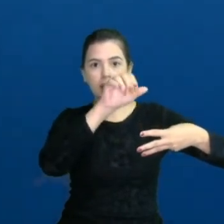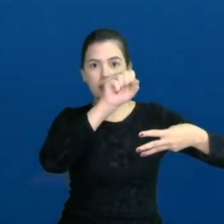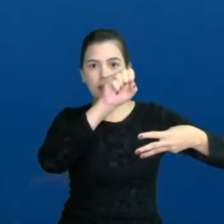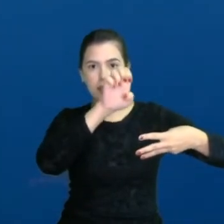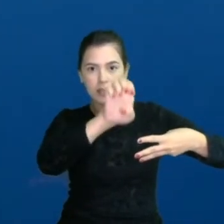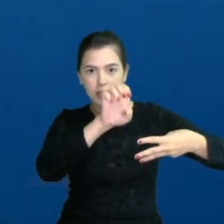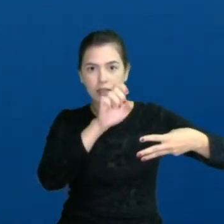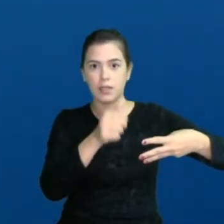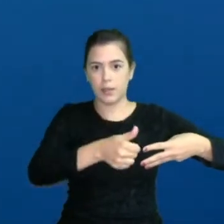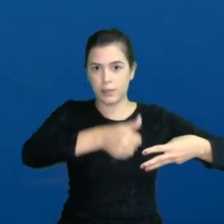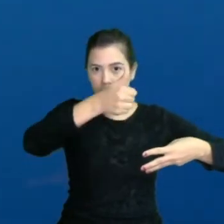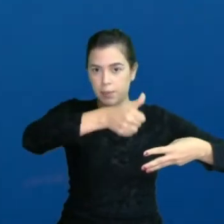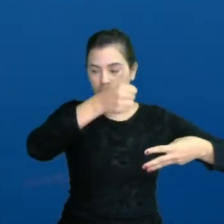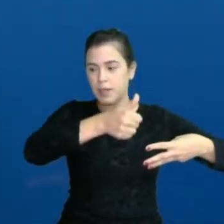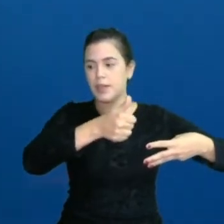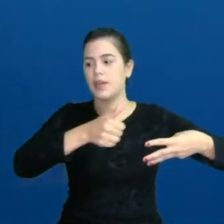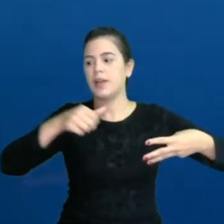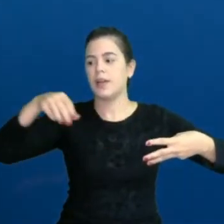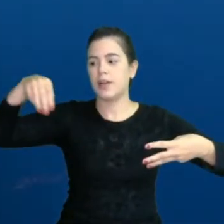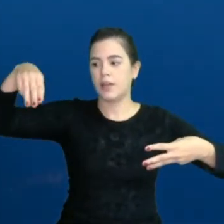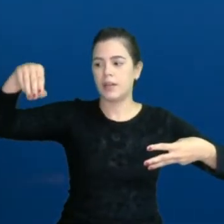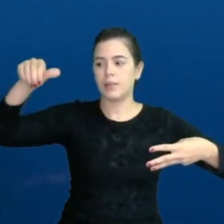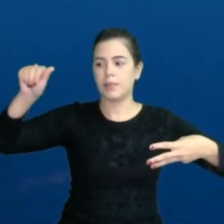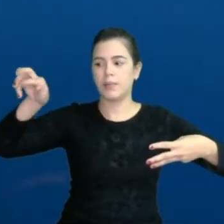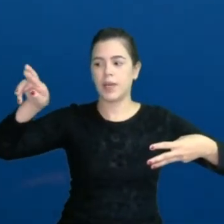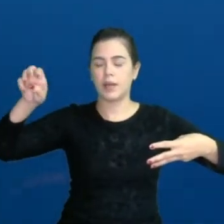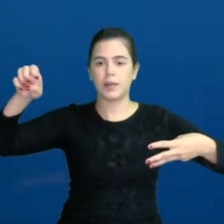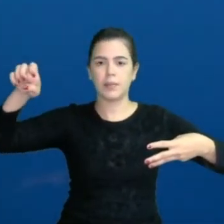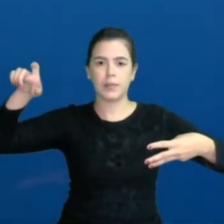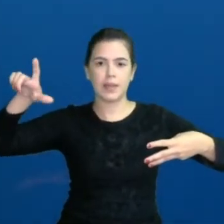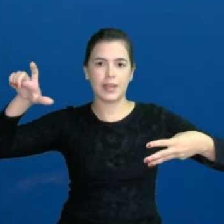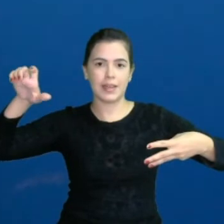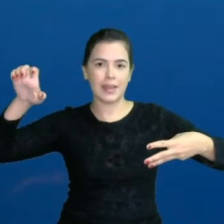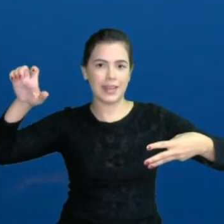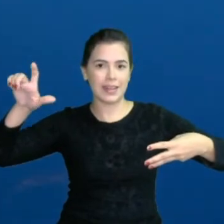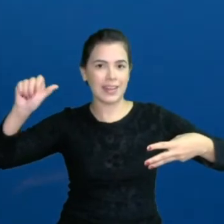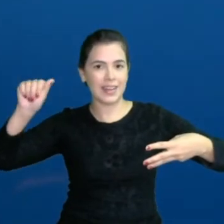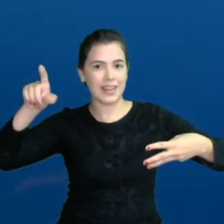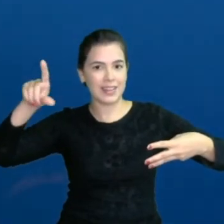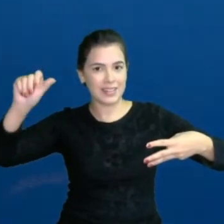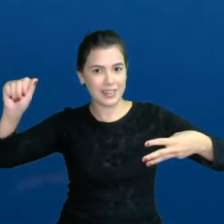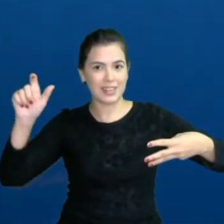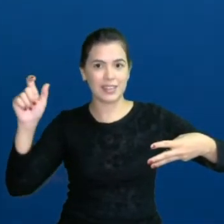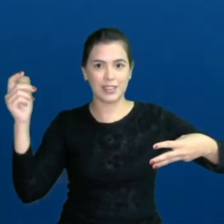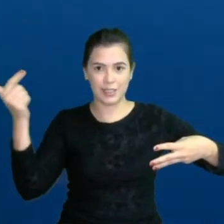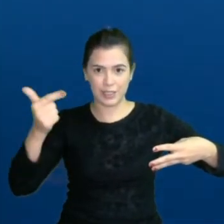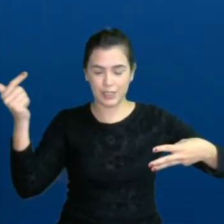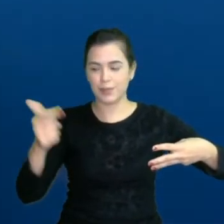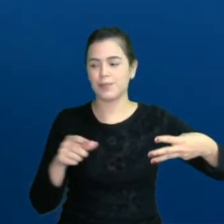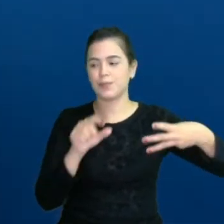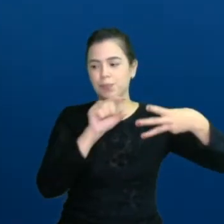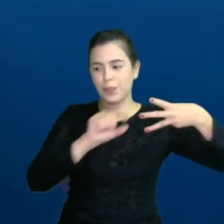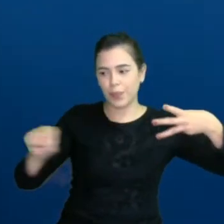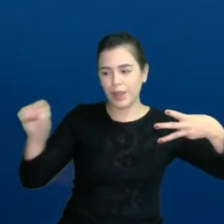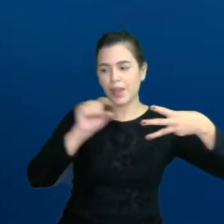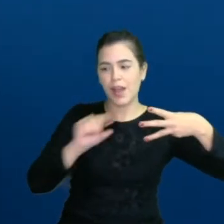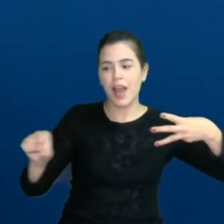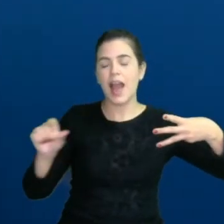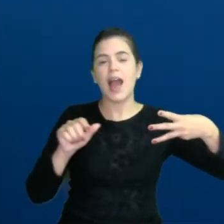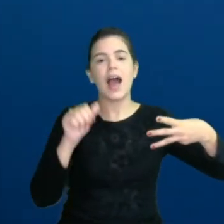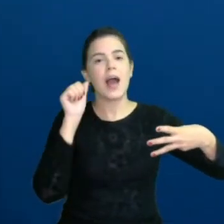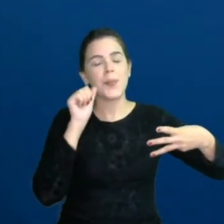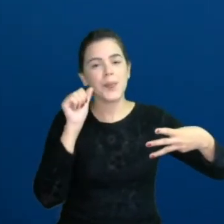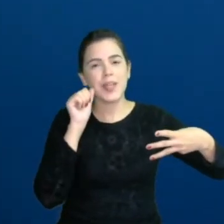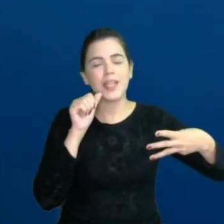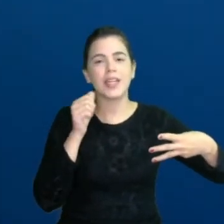Marmelada. A segunda frase. A menina comeu uma deliciosa